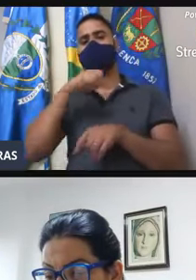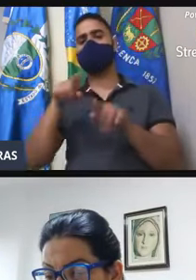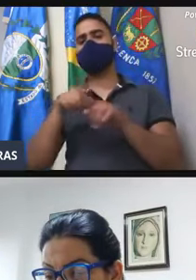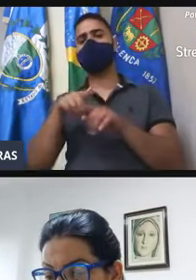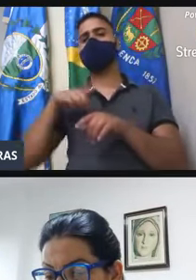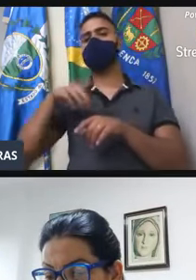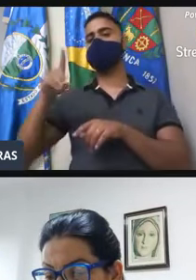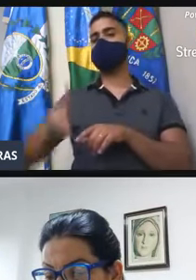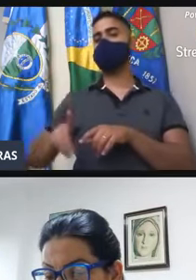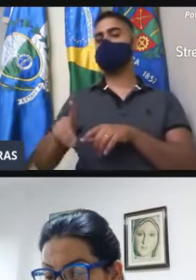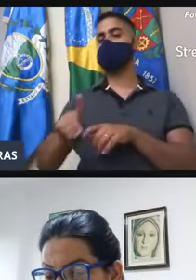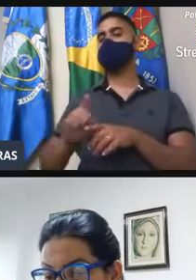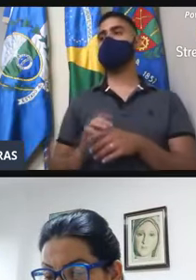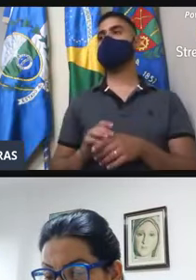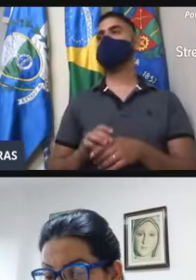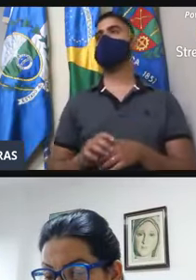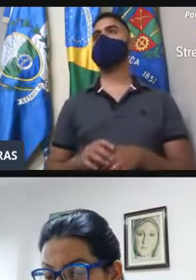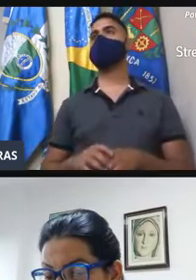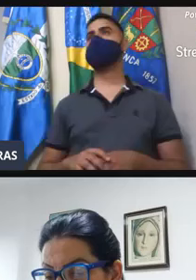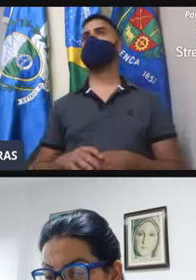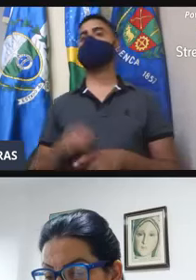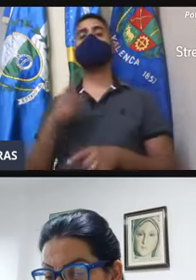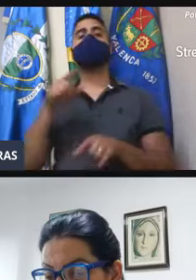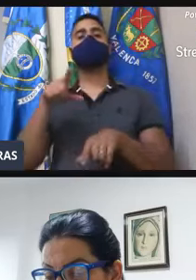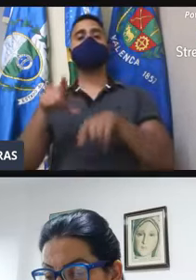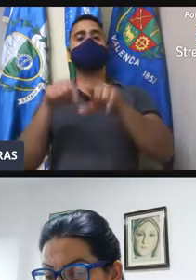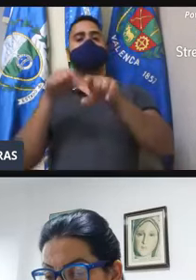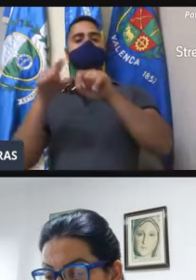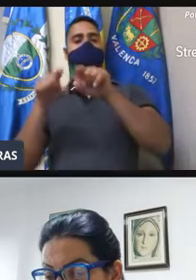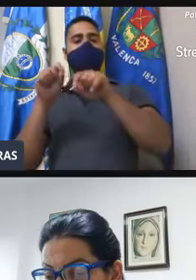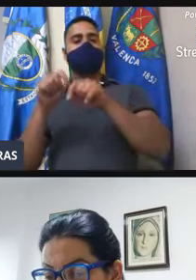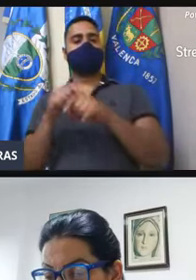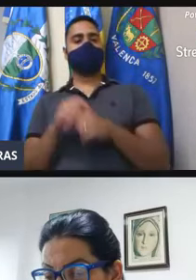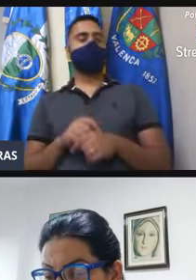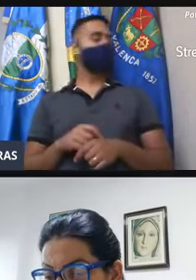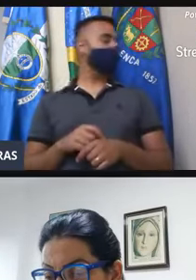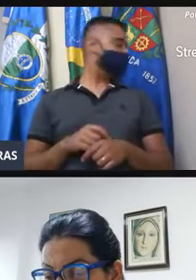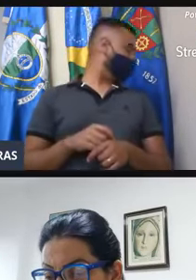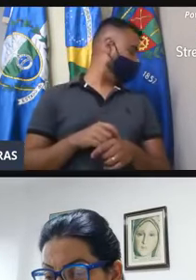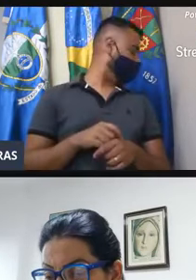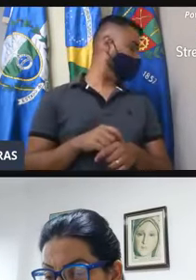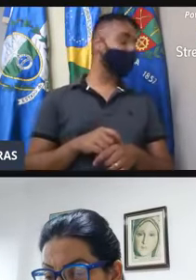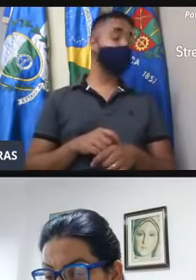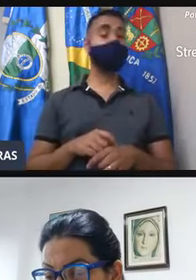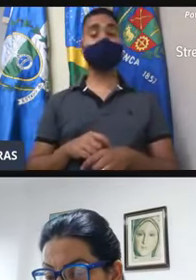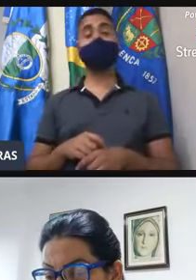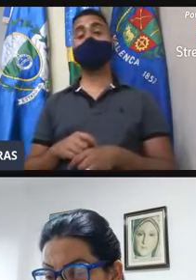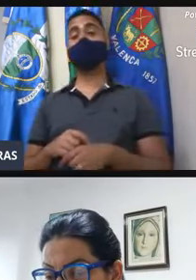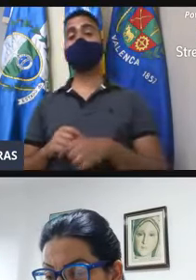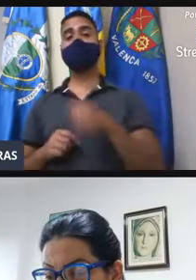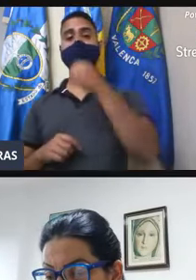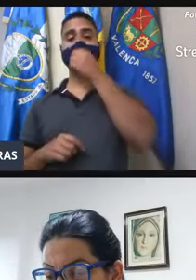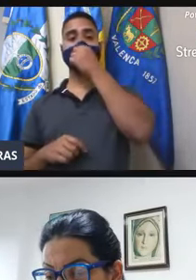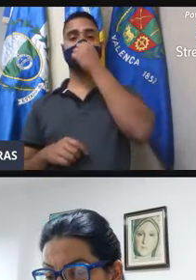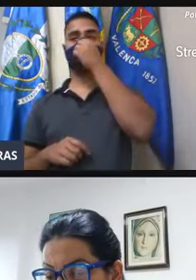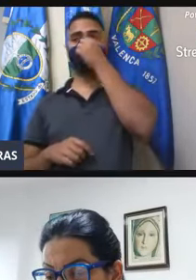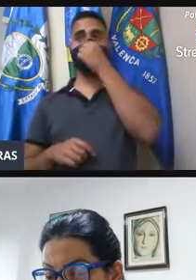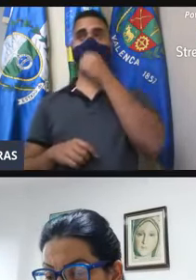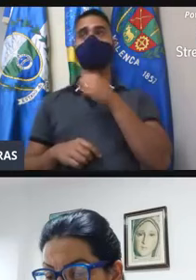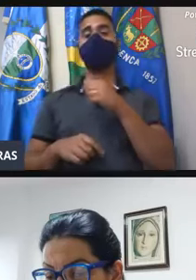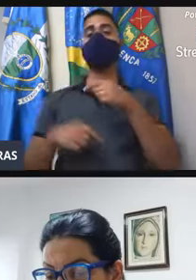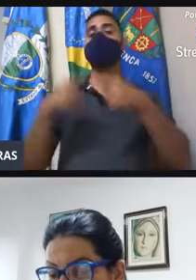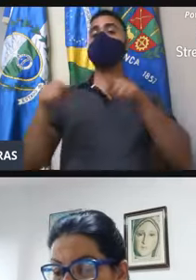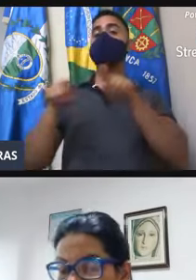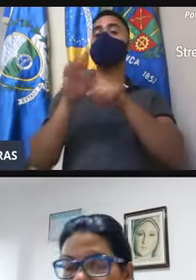projeto de lei que define e regula critérios dos benefícios eventuais no âmbito da Política Municipal de